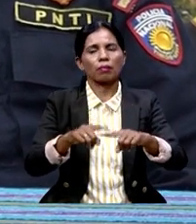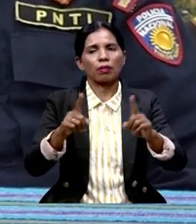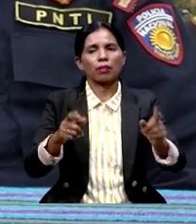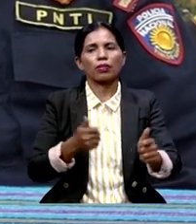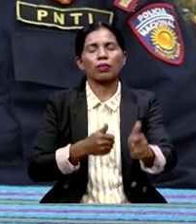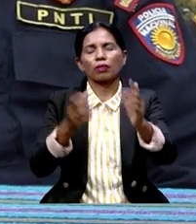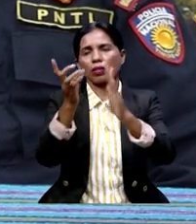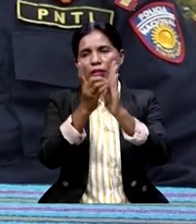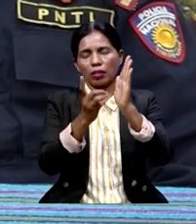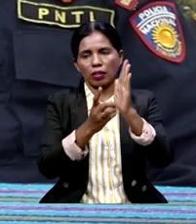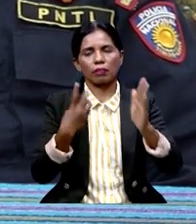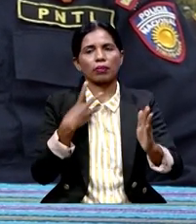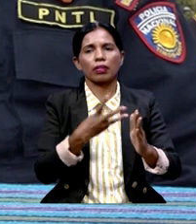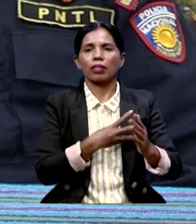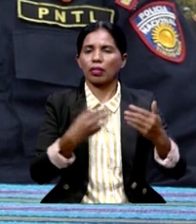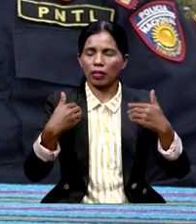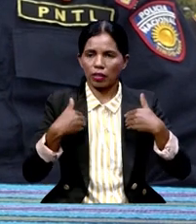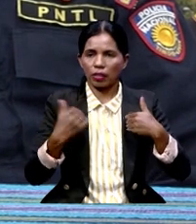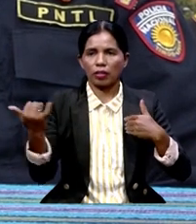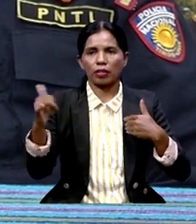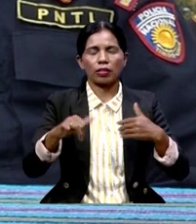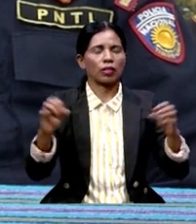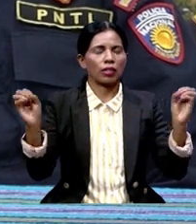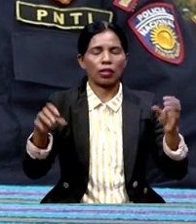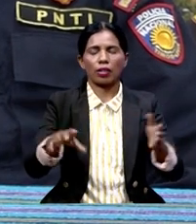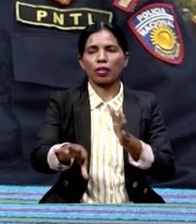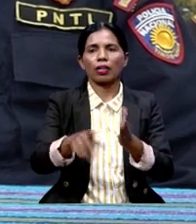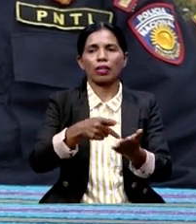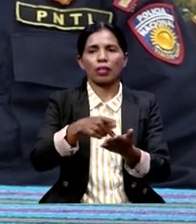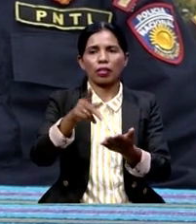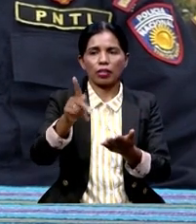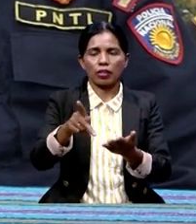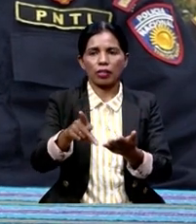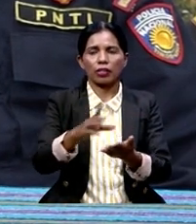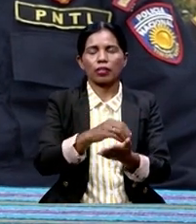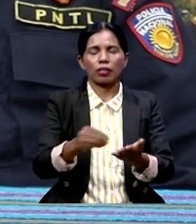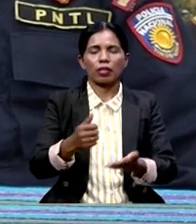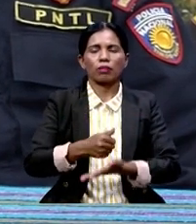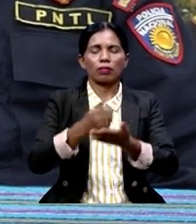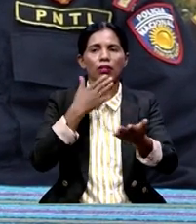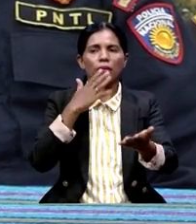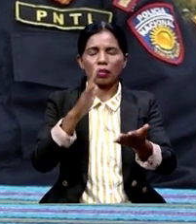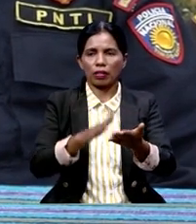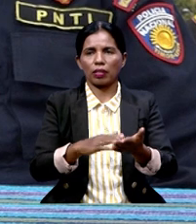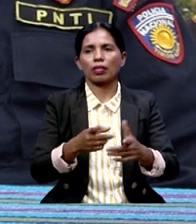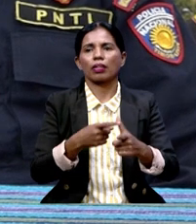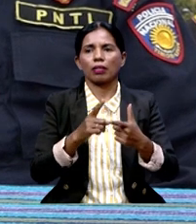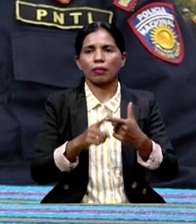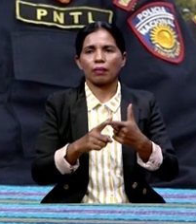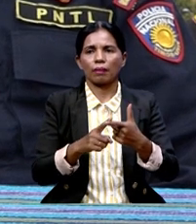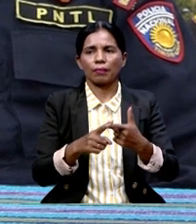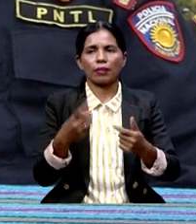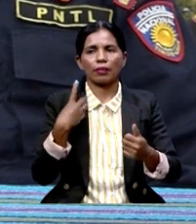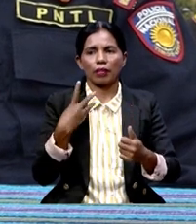ir dar os nevem aqui teia, se ir lá retan salário, se ir retan tratamento, até teves, nune, e